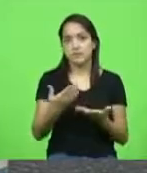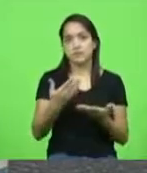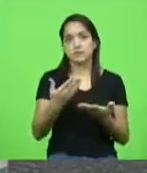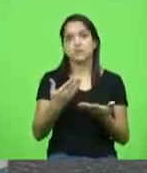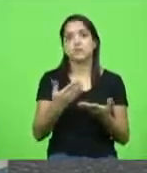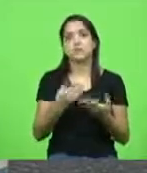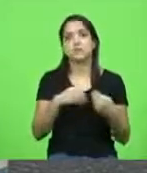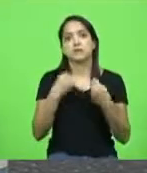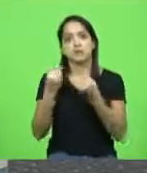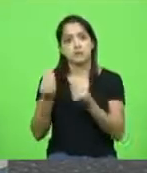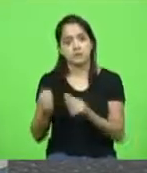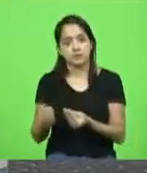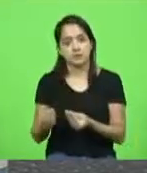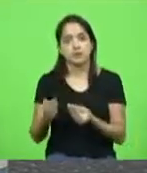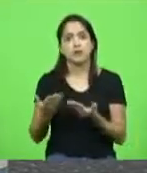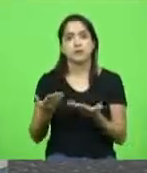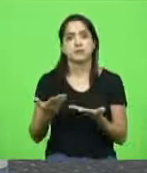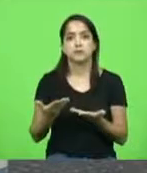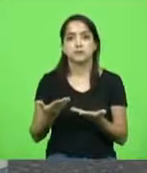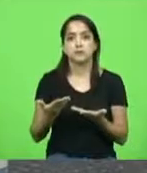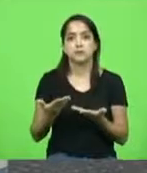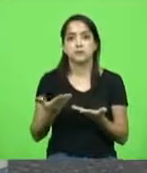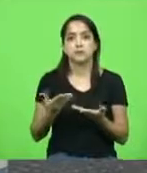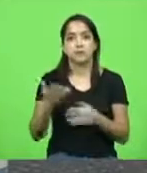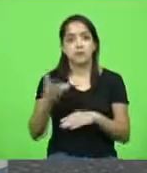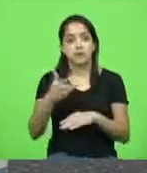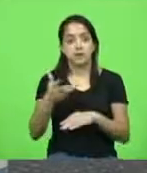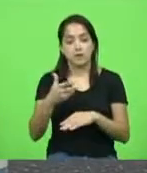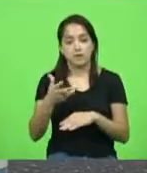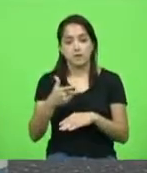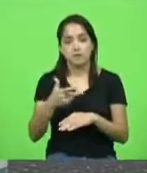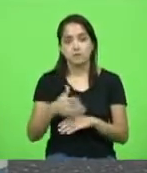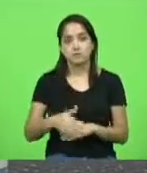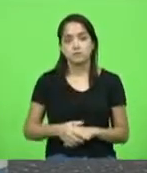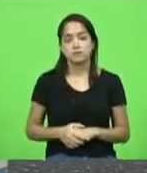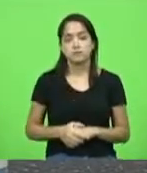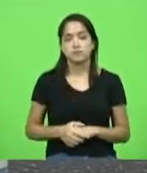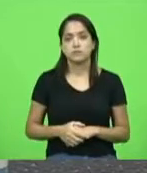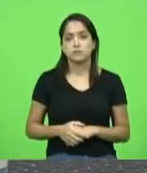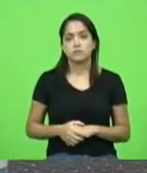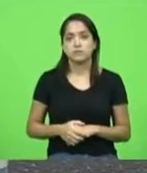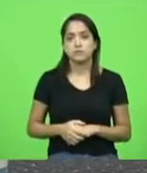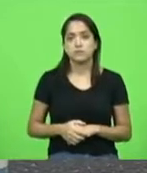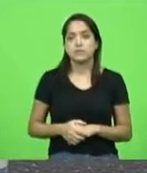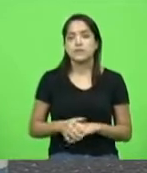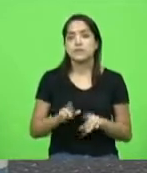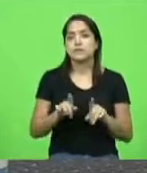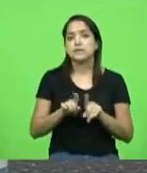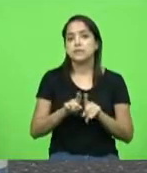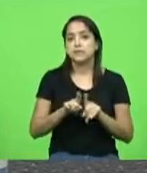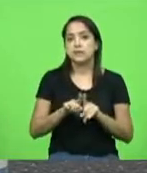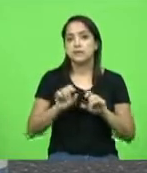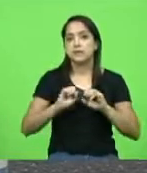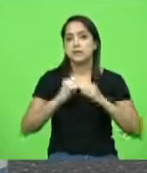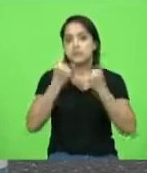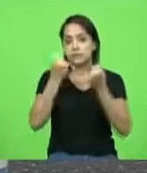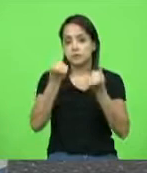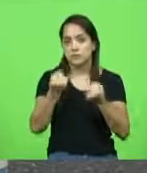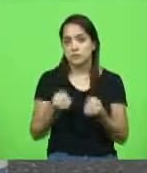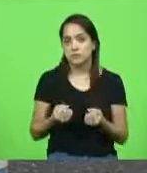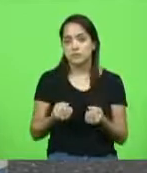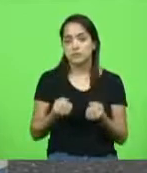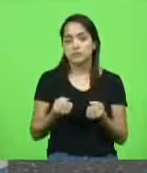repassadas de forma muito ágil ah e também tem feito um esforço muito